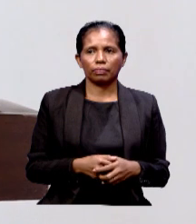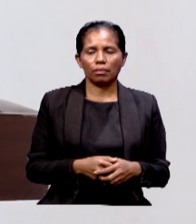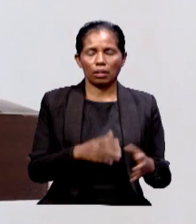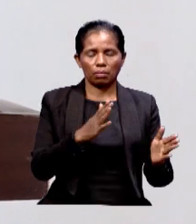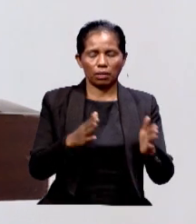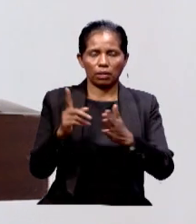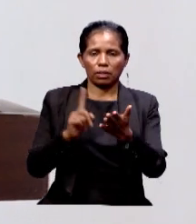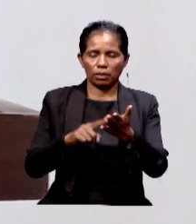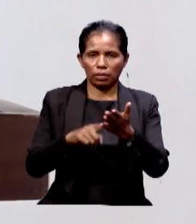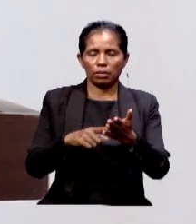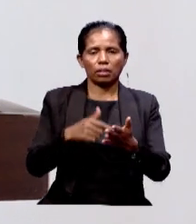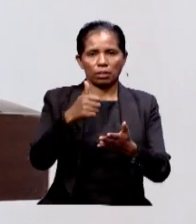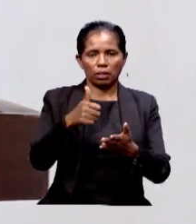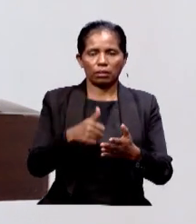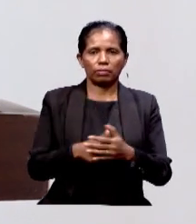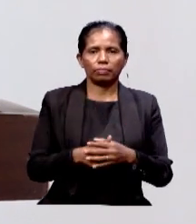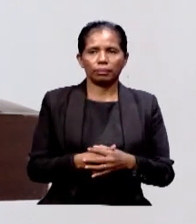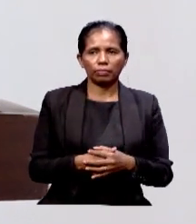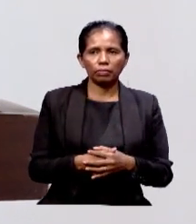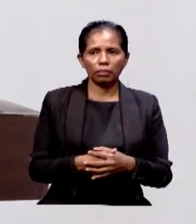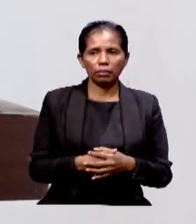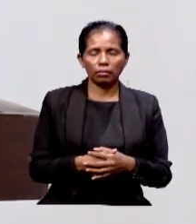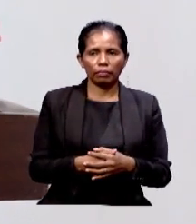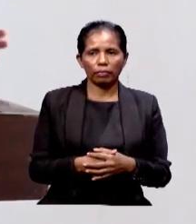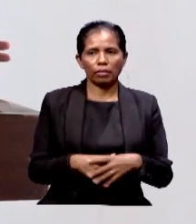processo de discussão em cena lá o dia, e contrato nesse